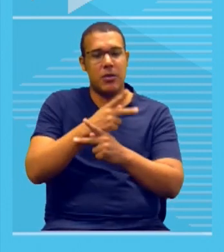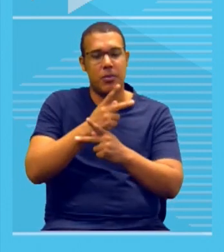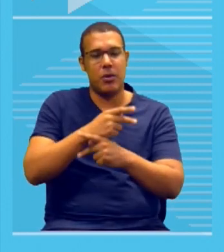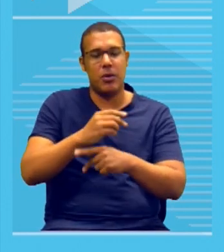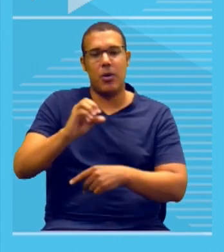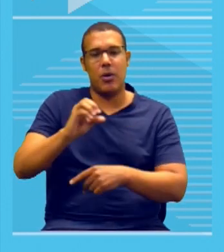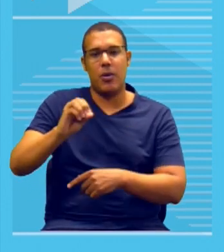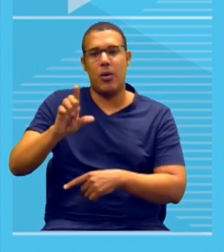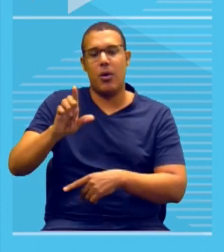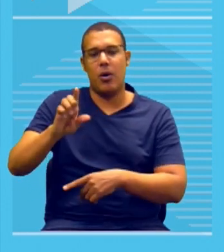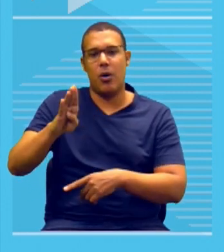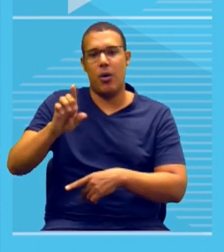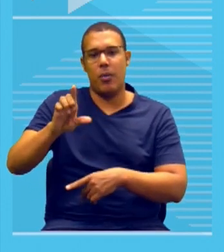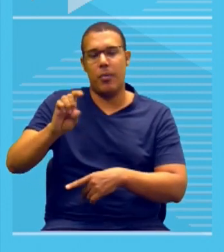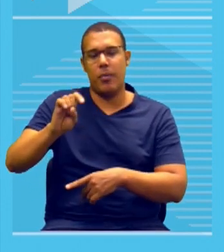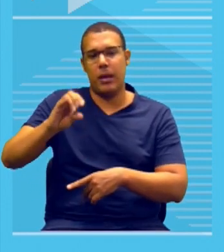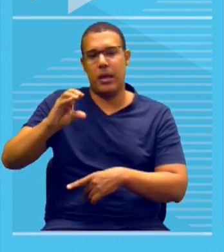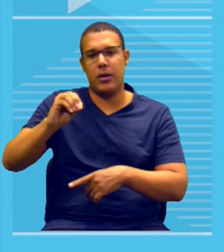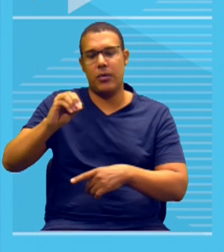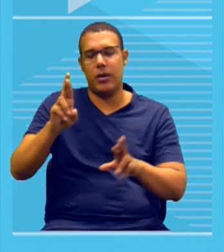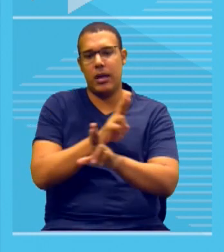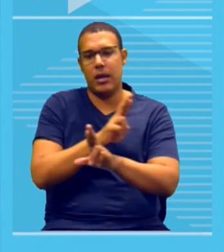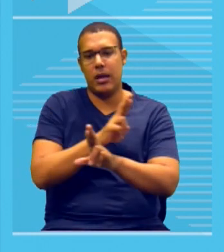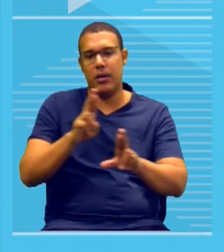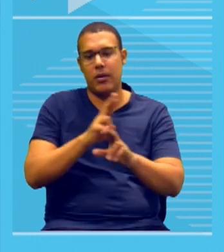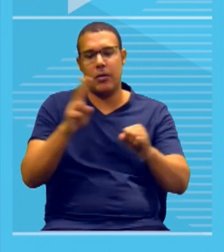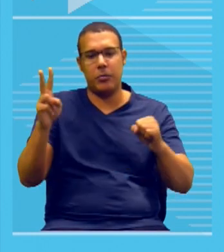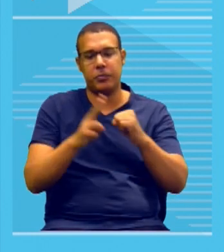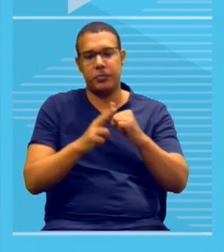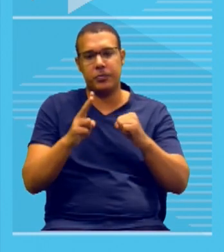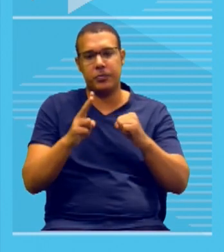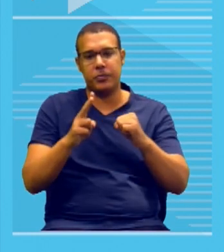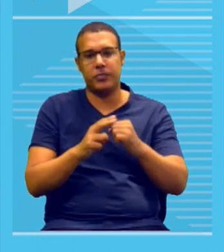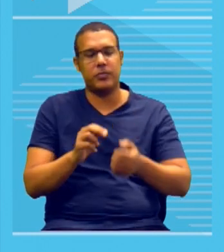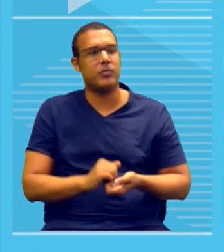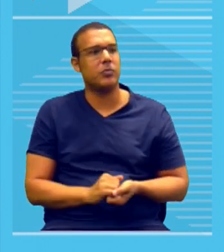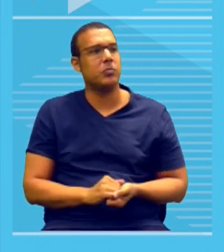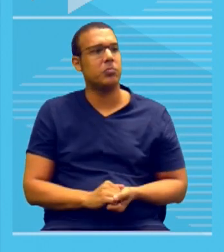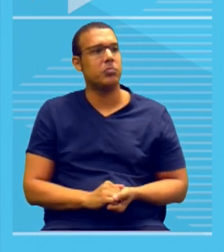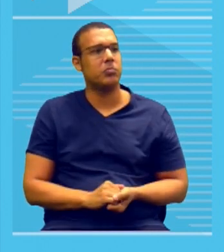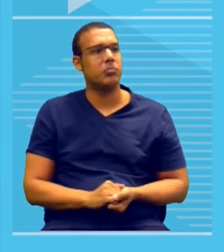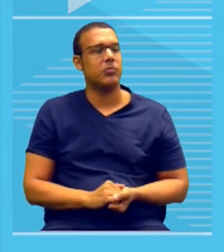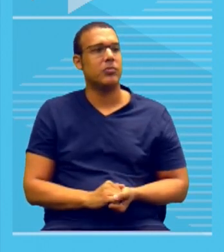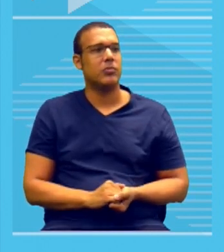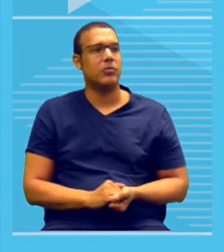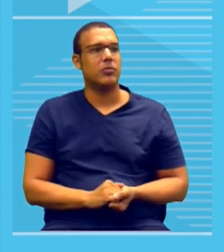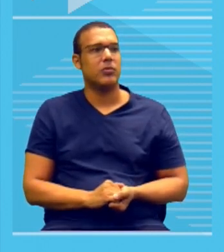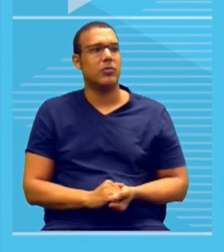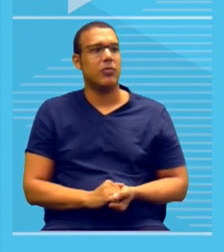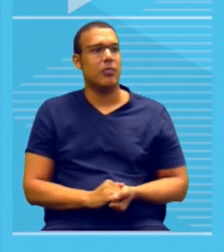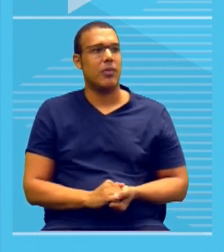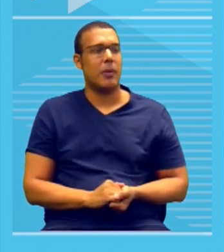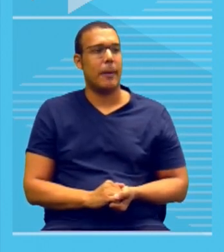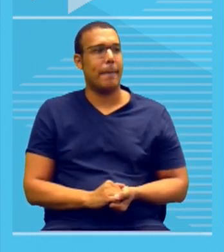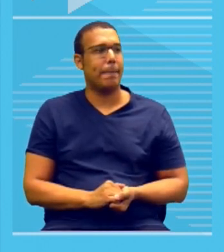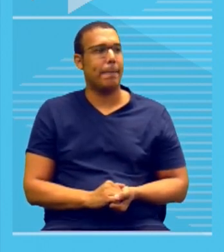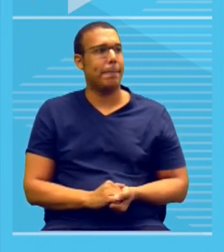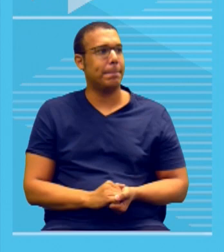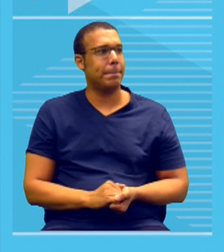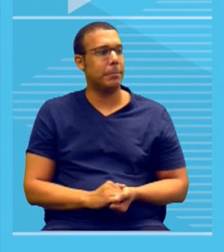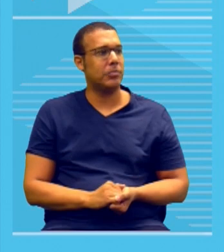em relação ao verbo uma posição uma posição né